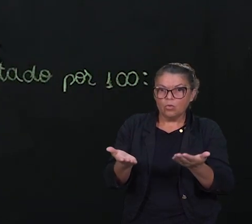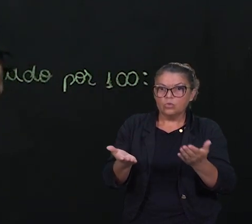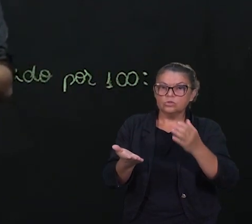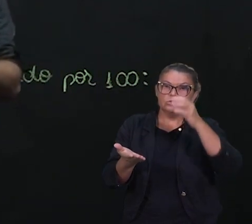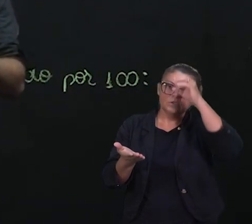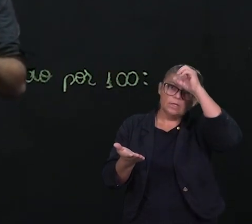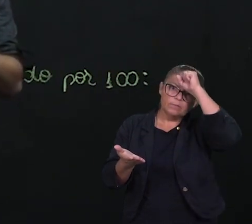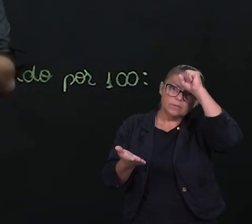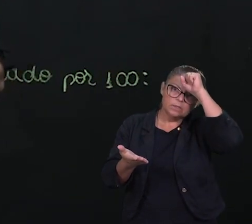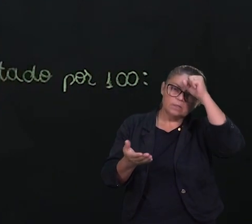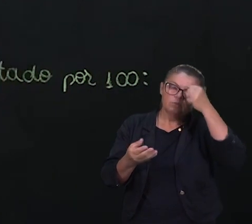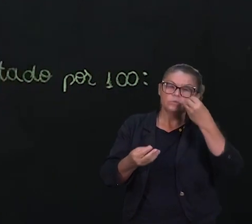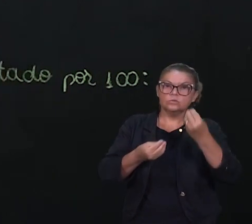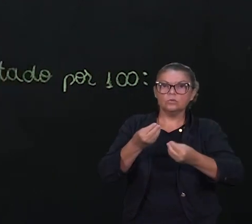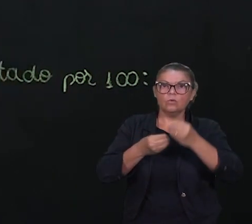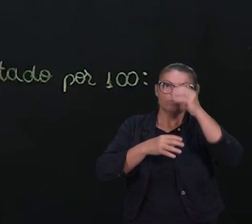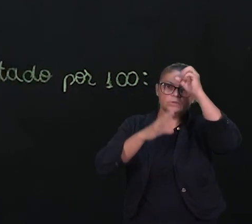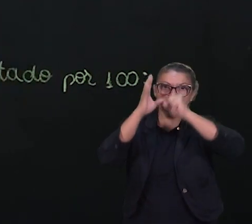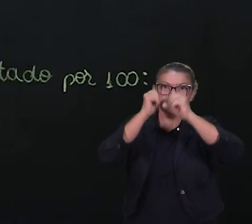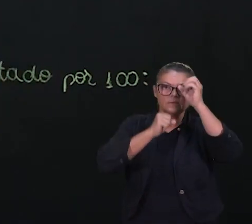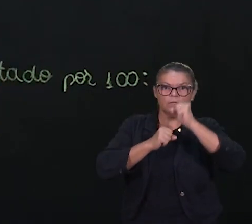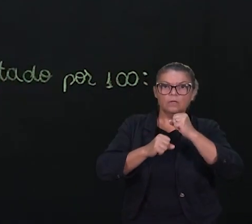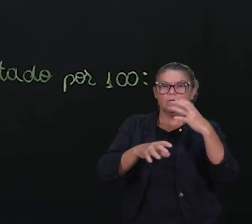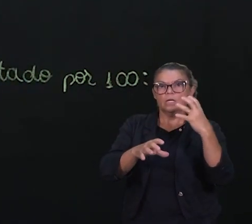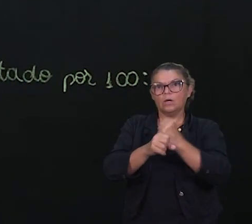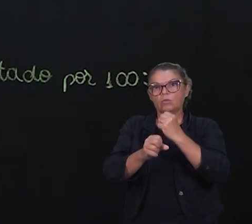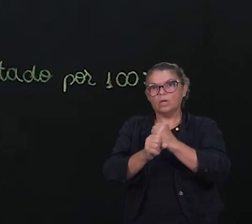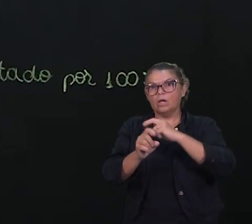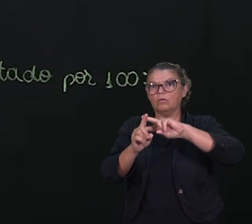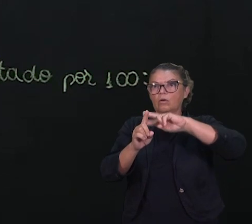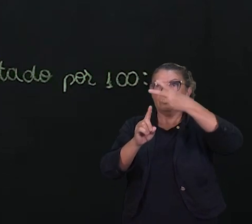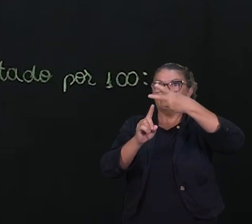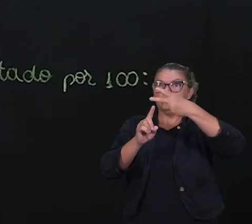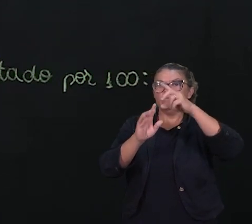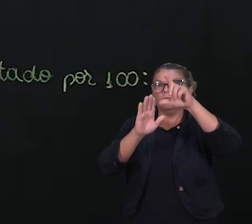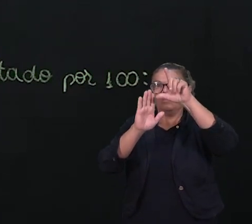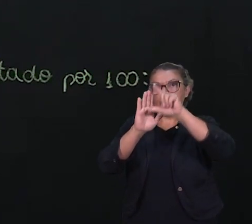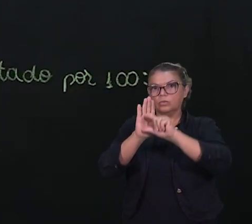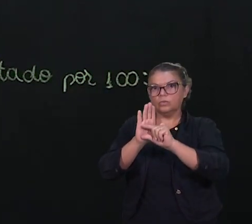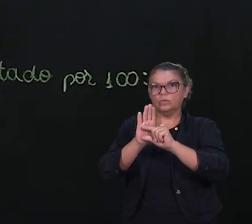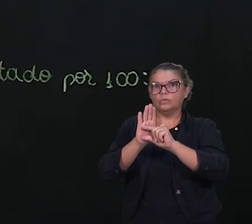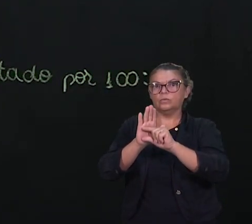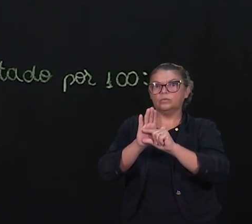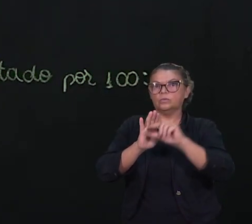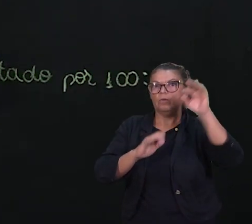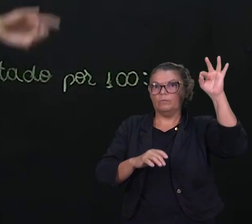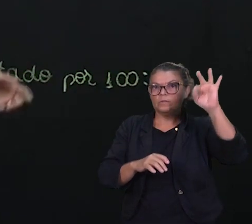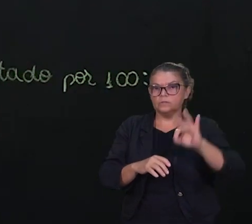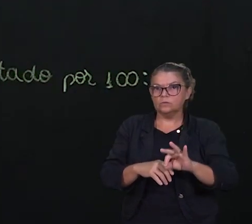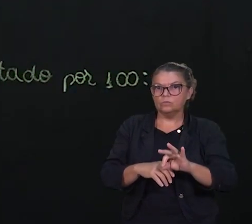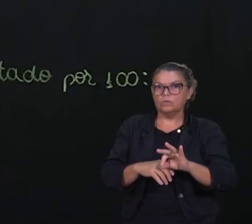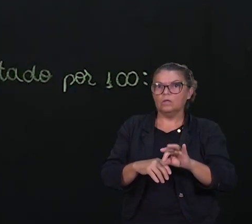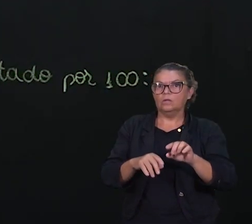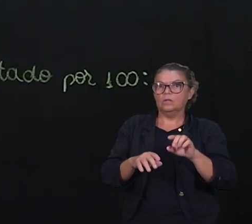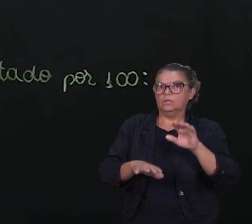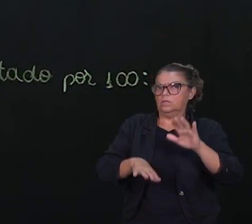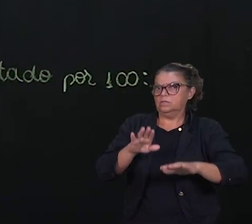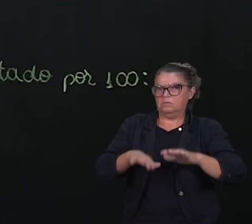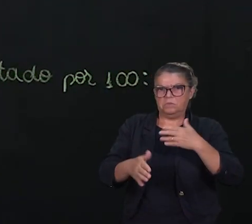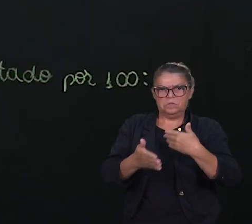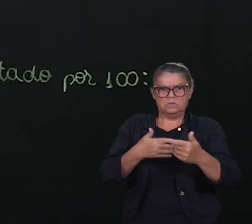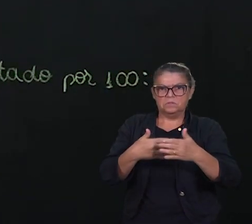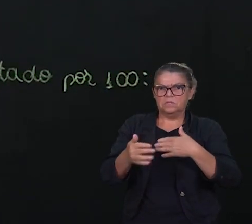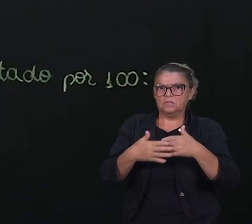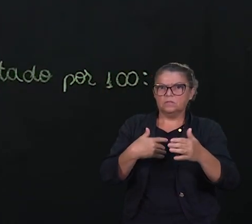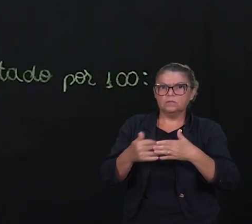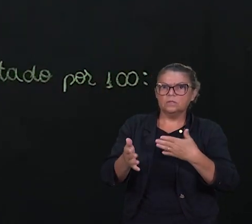vimos como devemos proceder para calcularmos o acréscimo percentual ou a redução percentual, independente